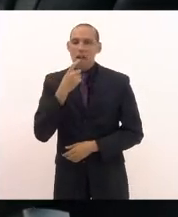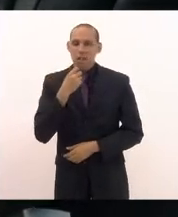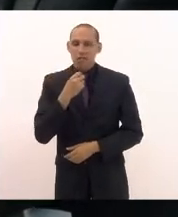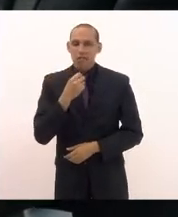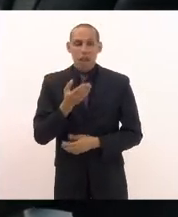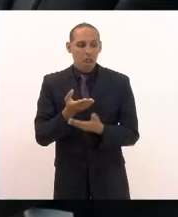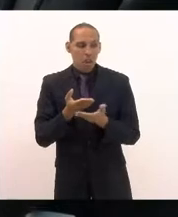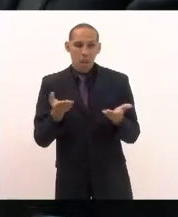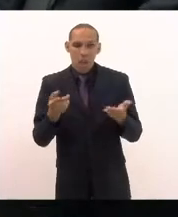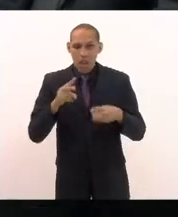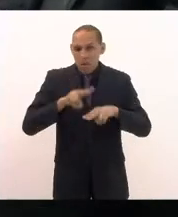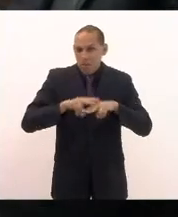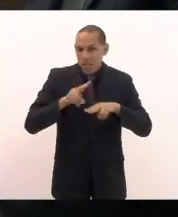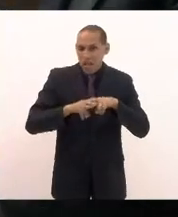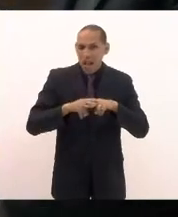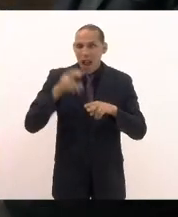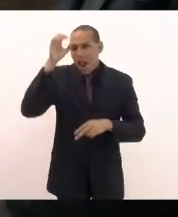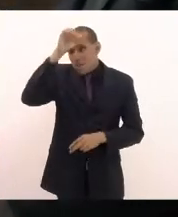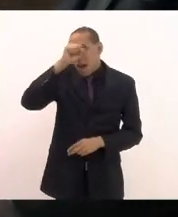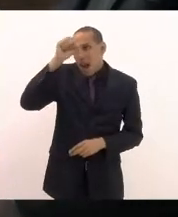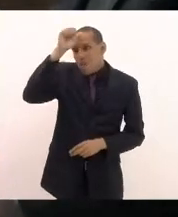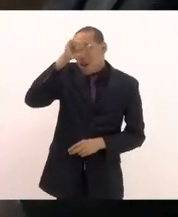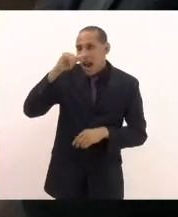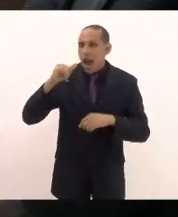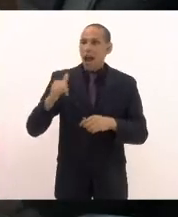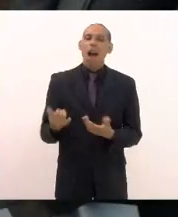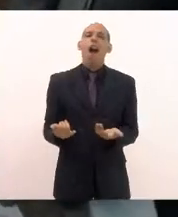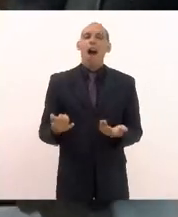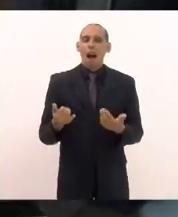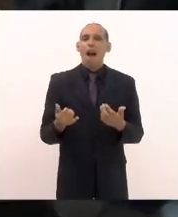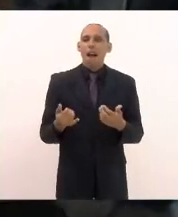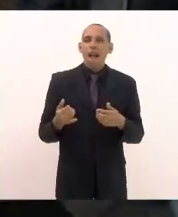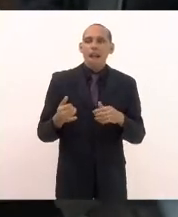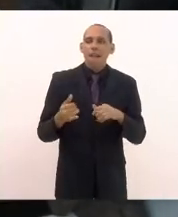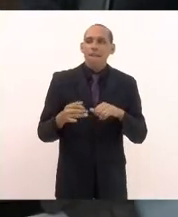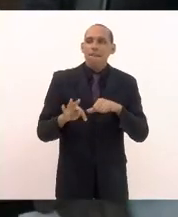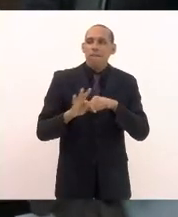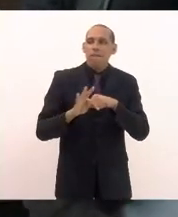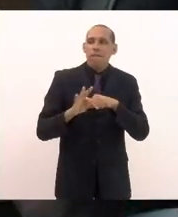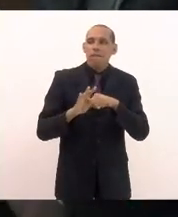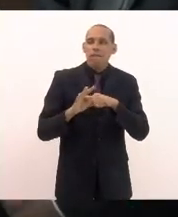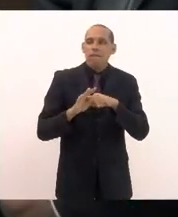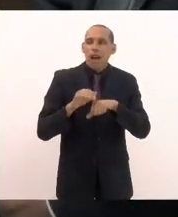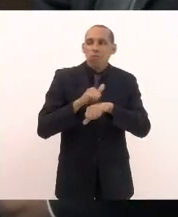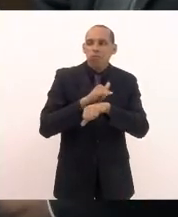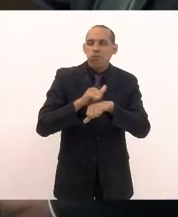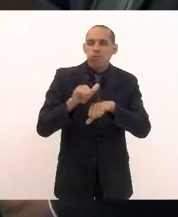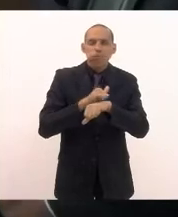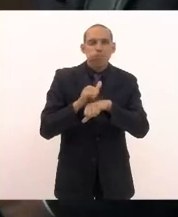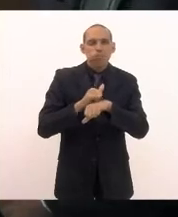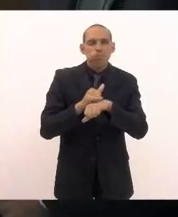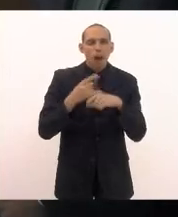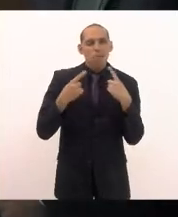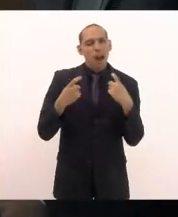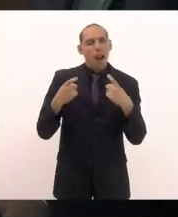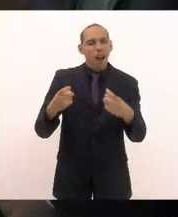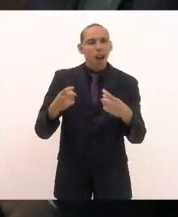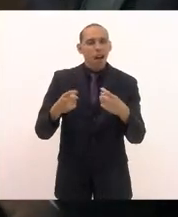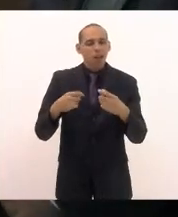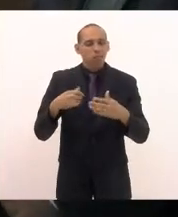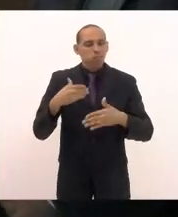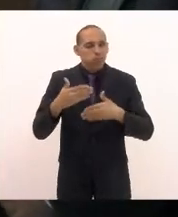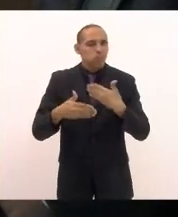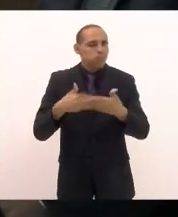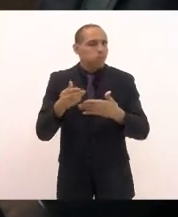eles aprenderam técnicas de guerrilha e deram continuidade àquilo. Primeiro ponto.